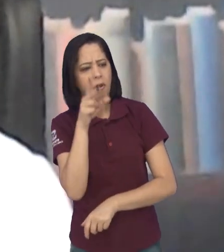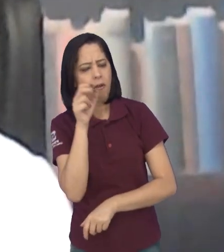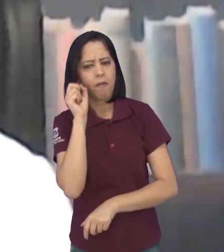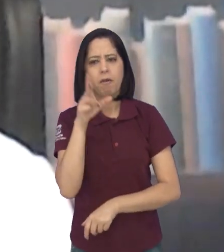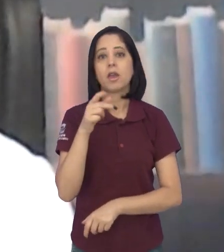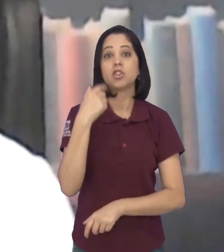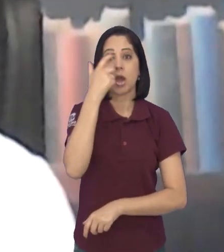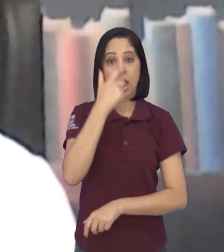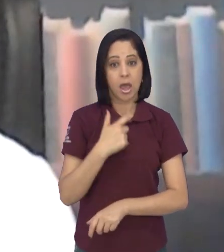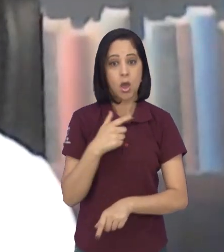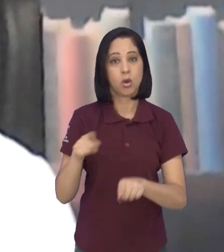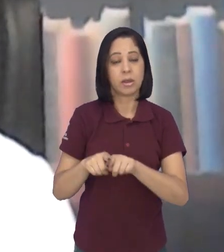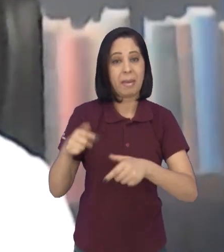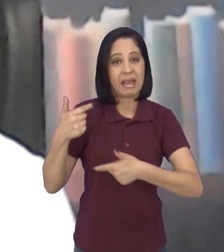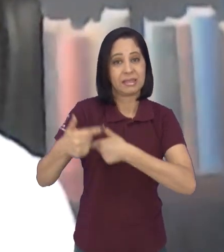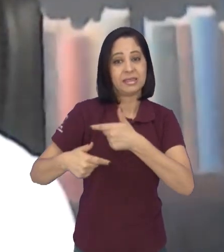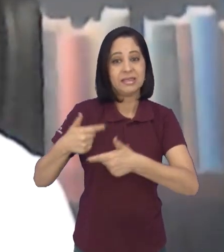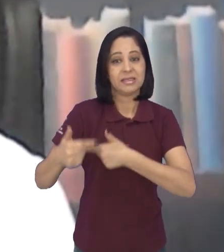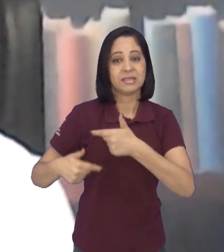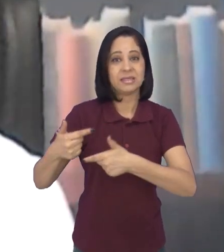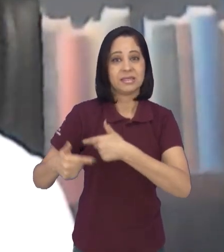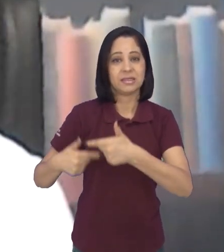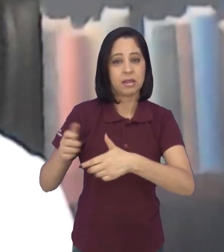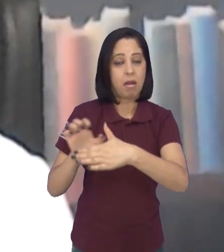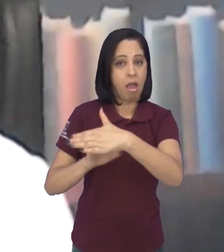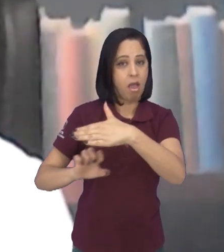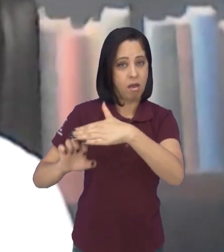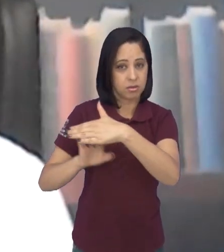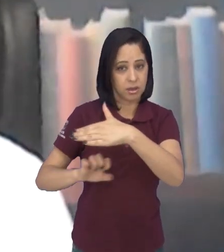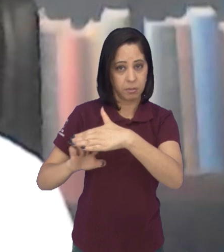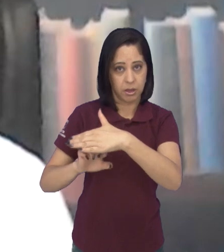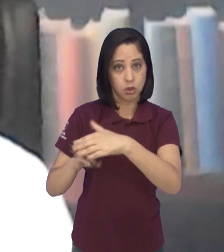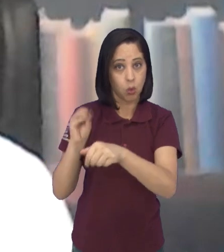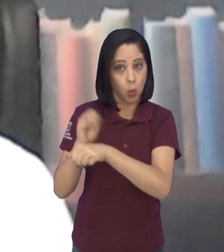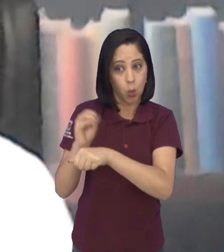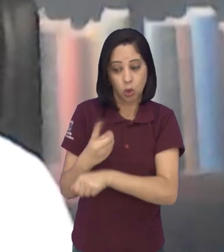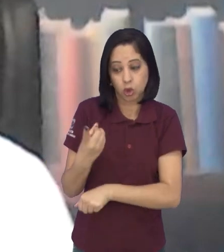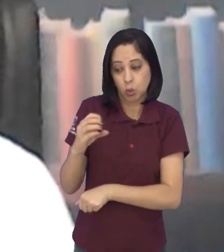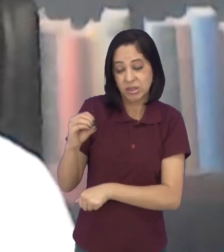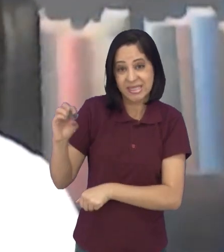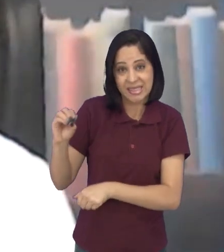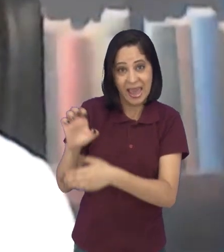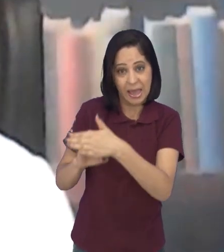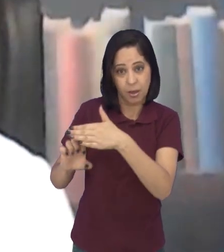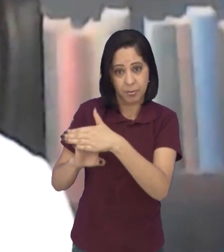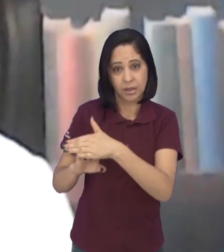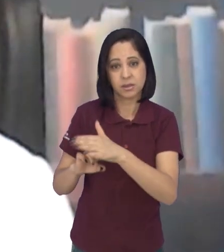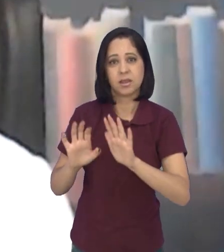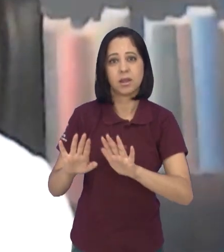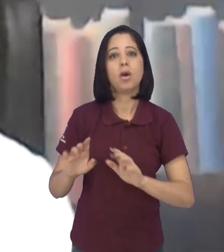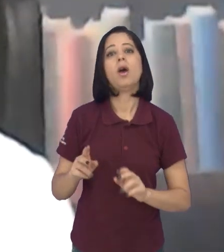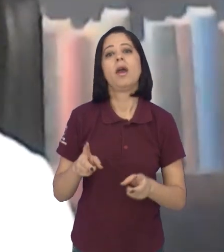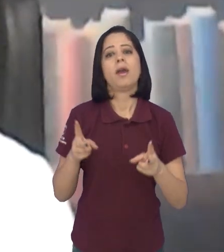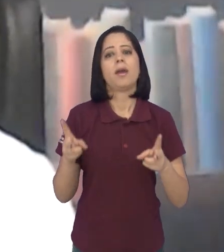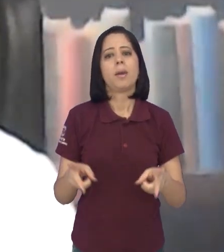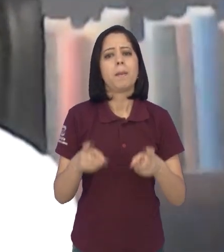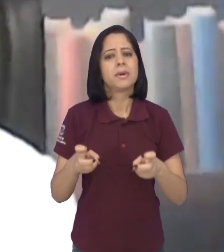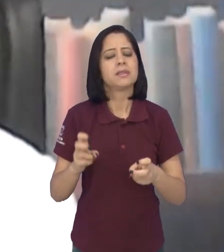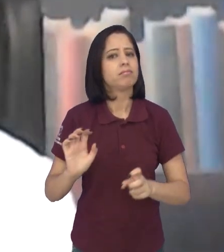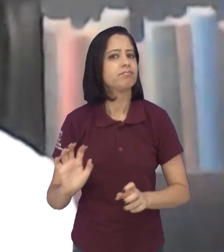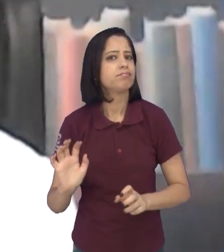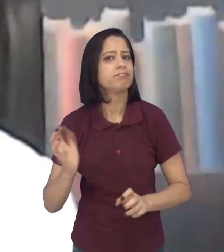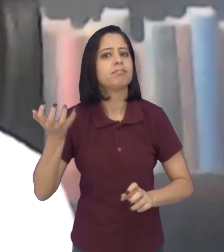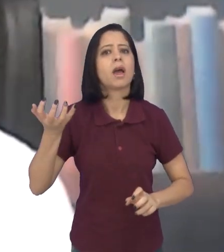corporativo, como DPO, como encarregado de dados de mais de 100 empresas, esses problemas que acabam por acontecer, que